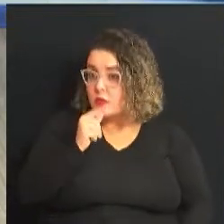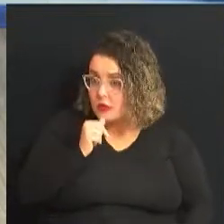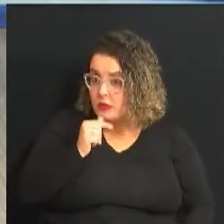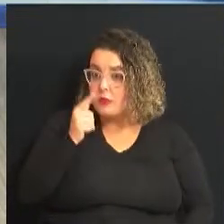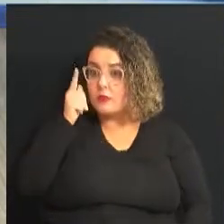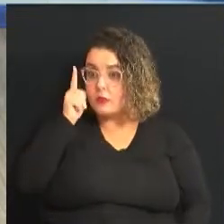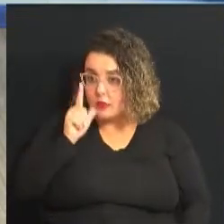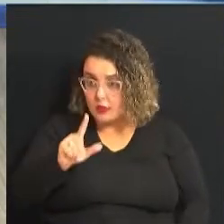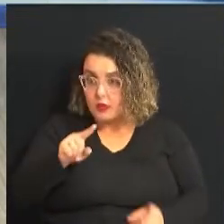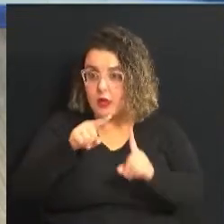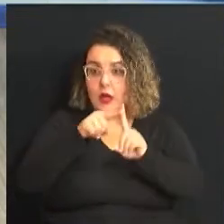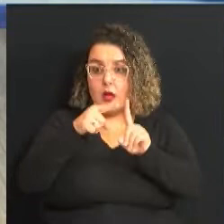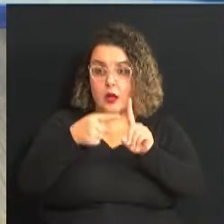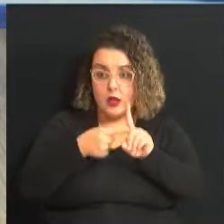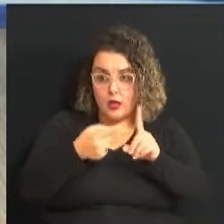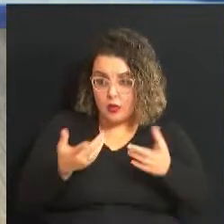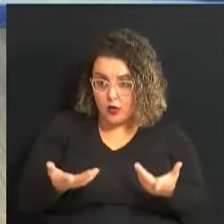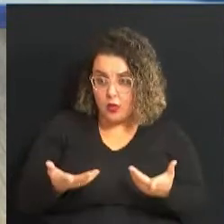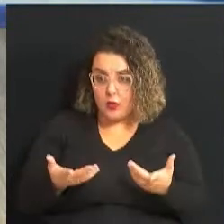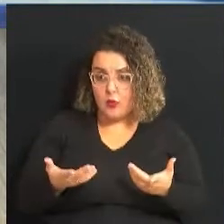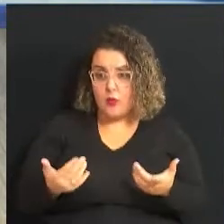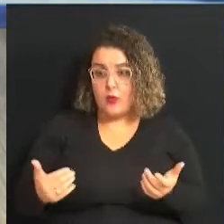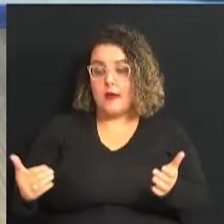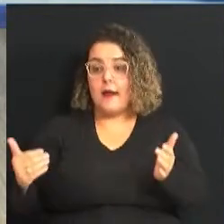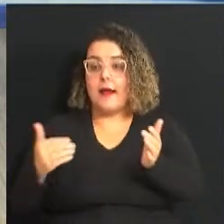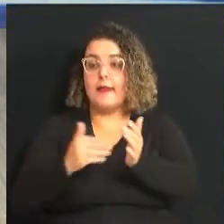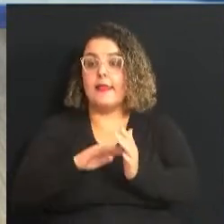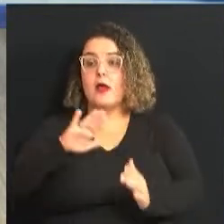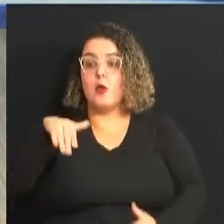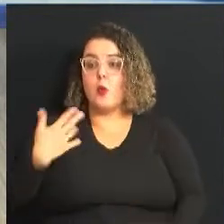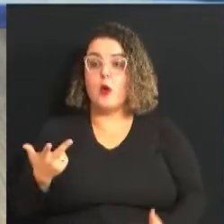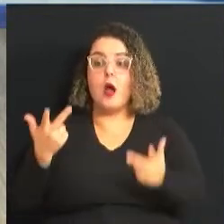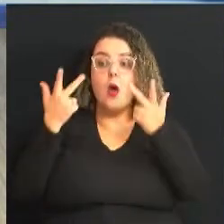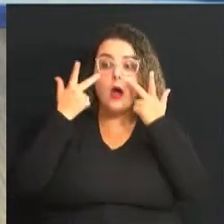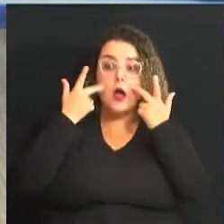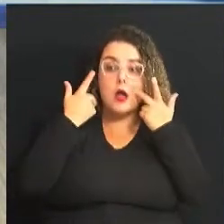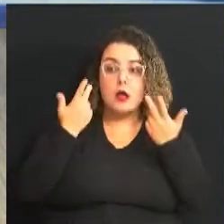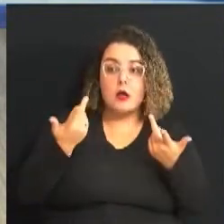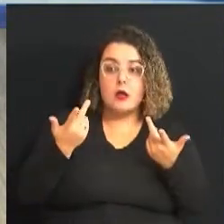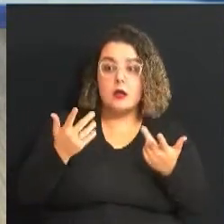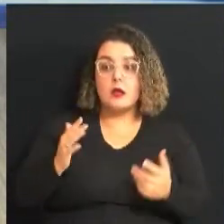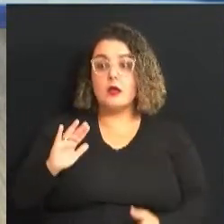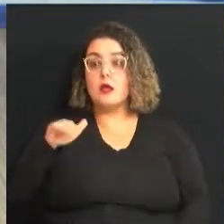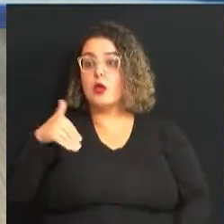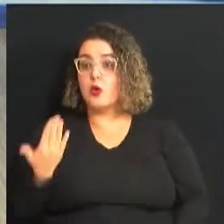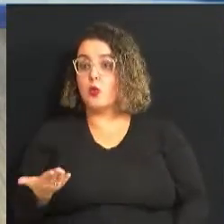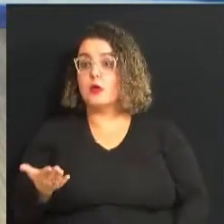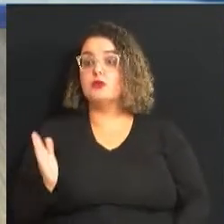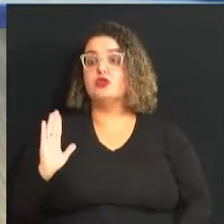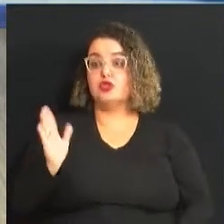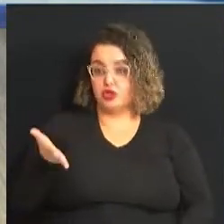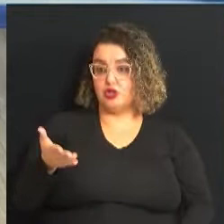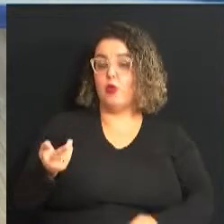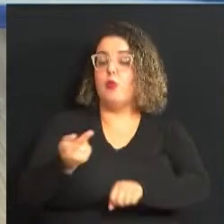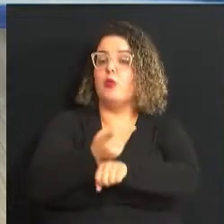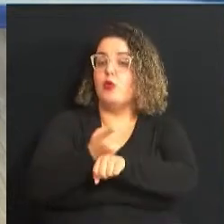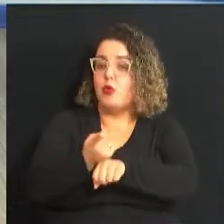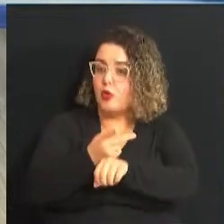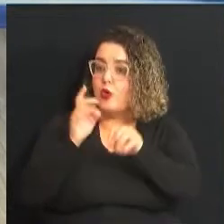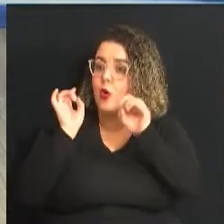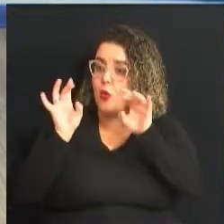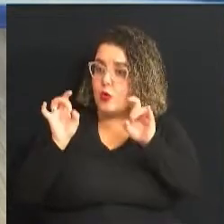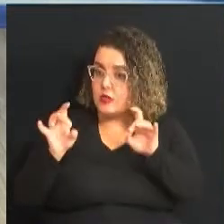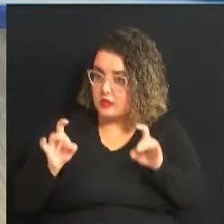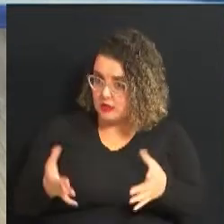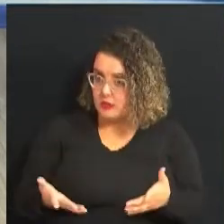conseguir engravidar? Até quando é considerado normal? E a partir de quando já é ideal procurar um especialista aí